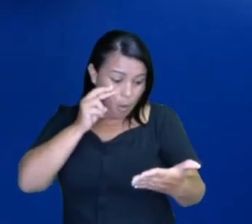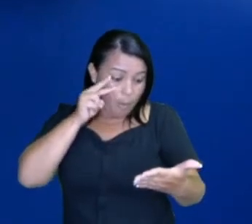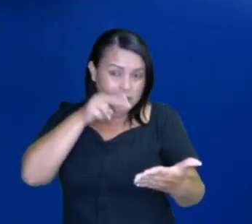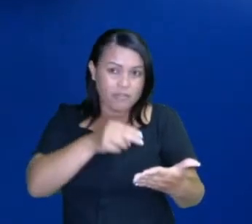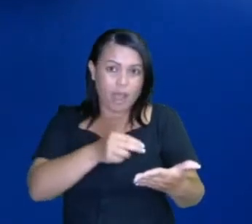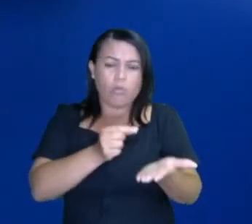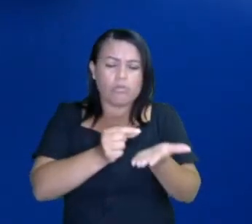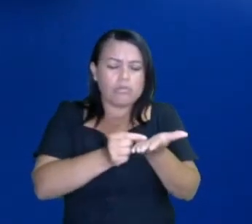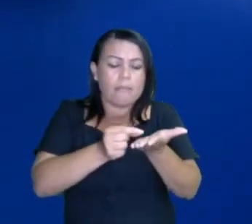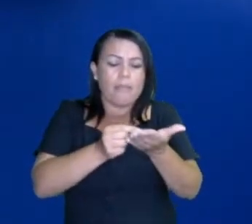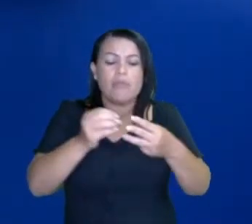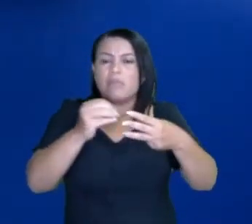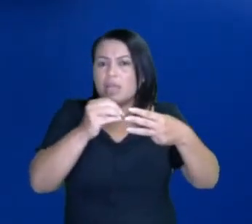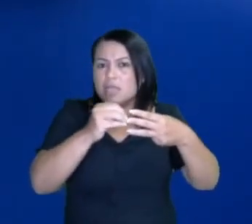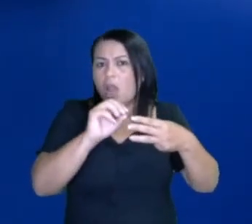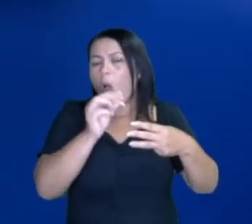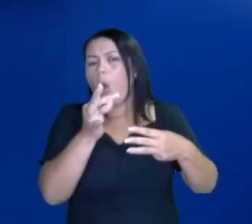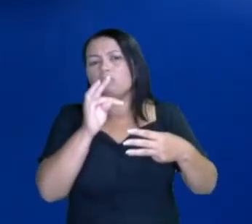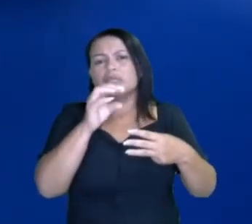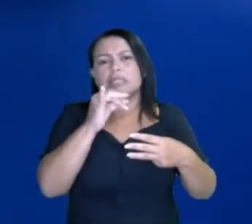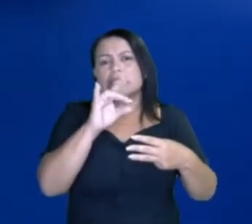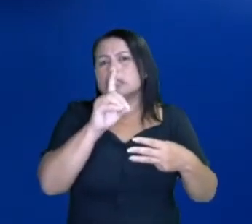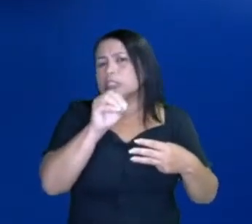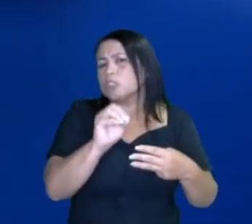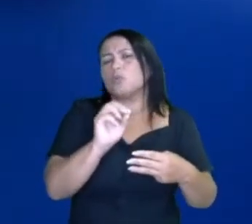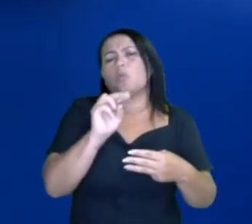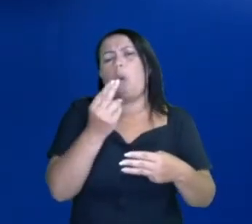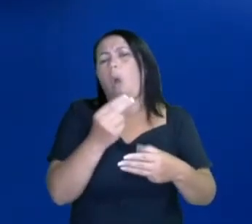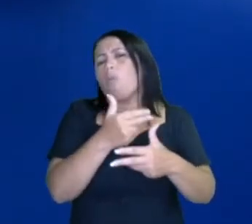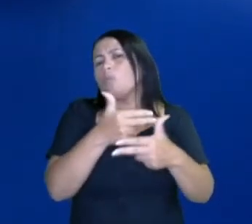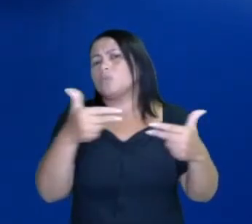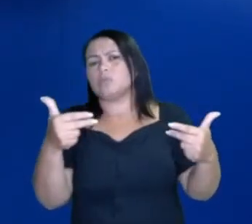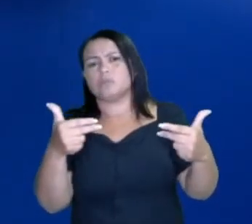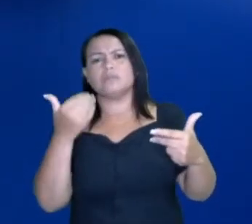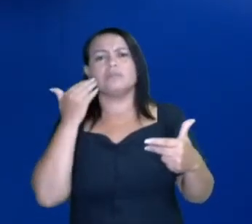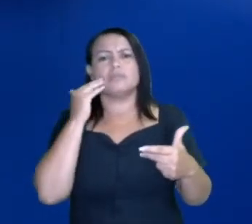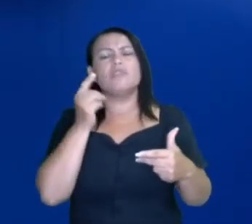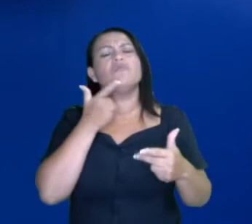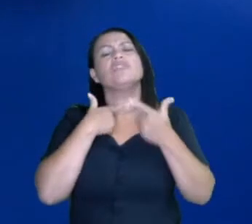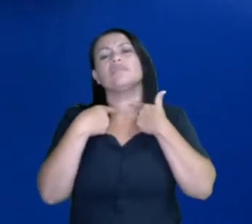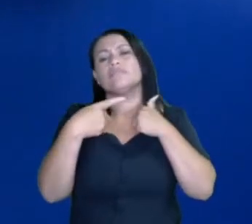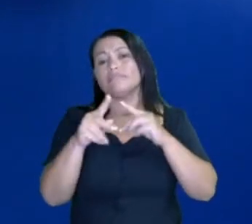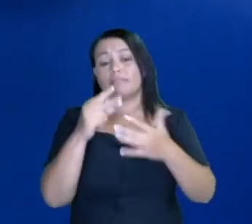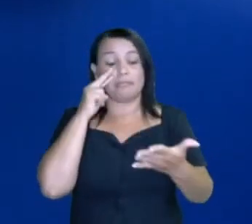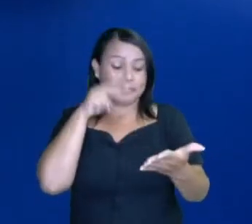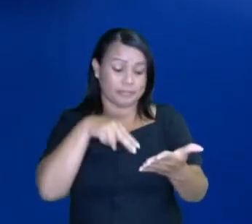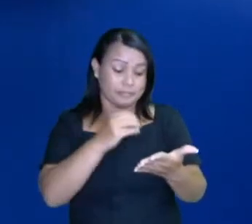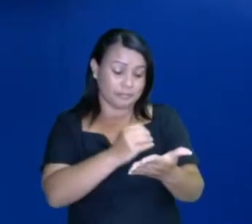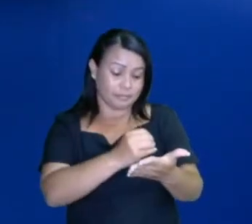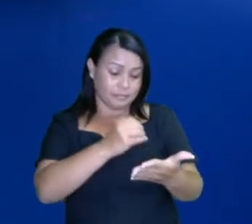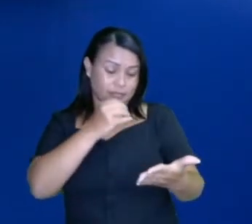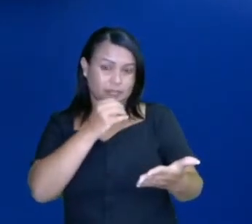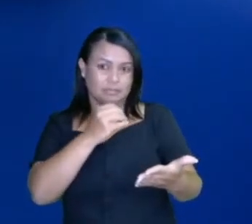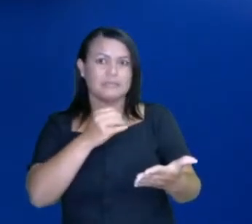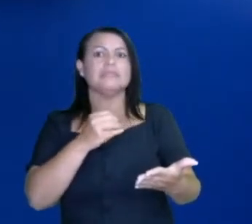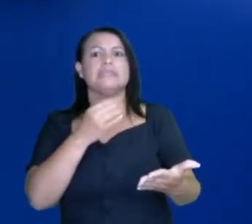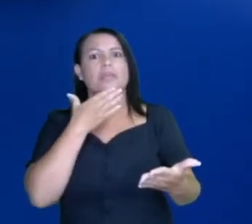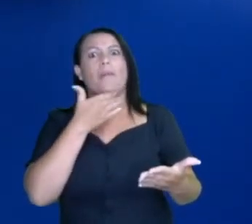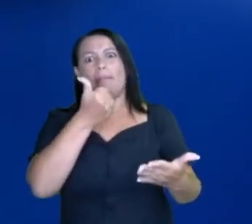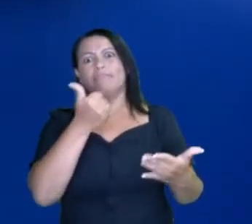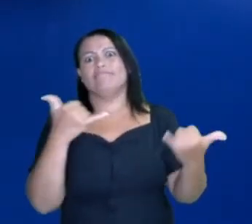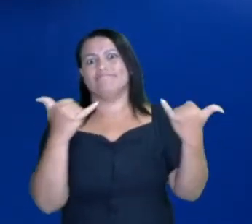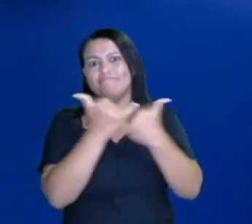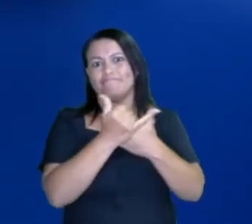célula, ou do tecido, ou de um inseto, enfim, do material que você quer observar. Então, é um aumento